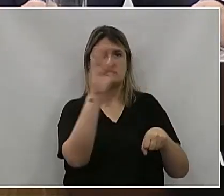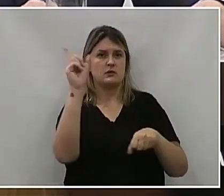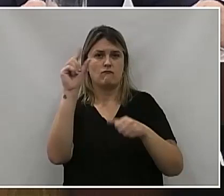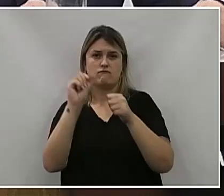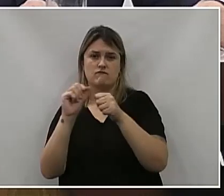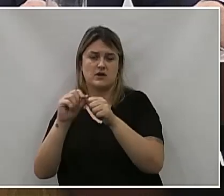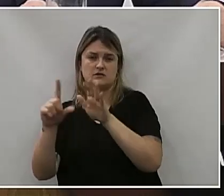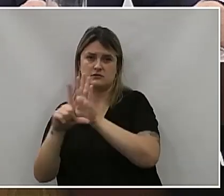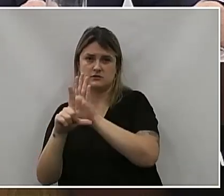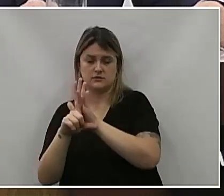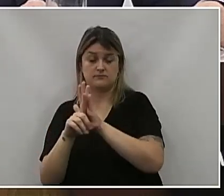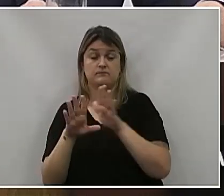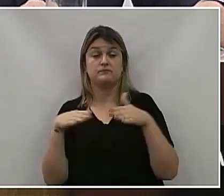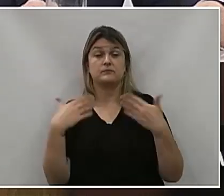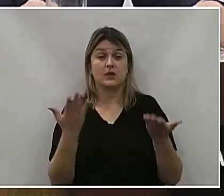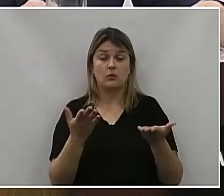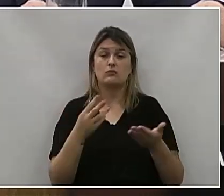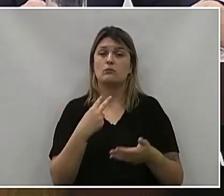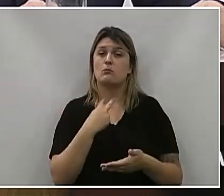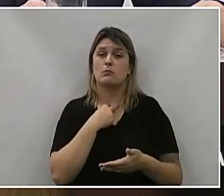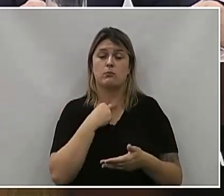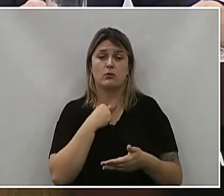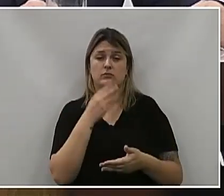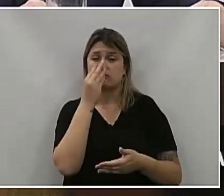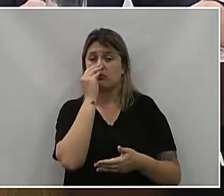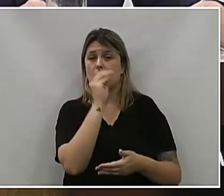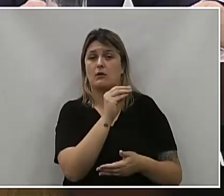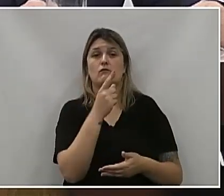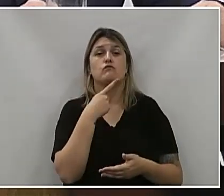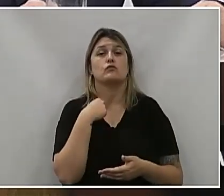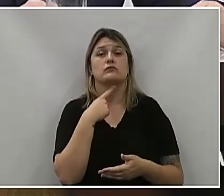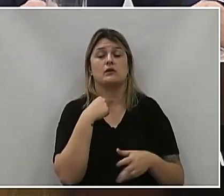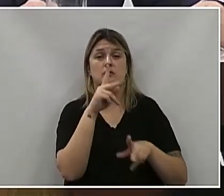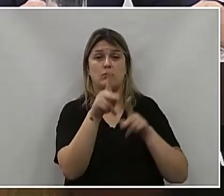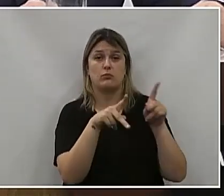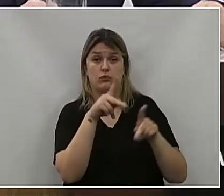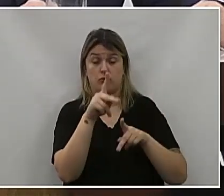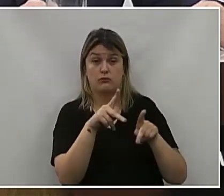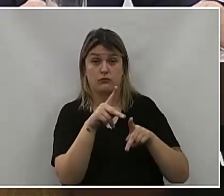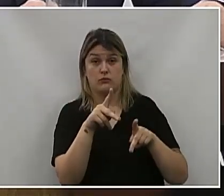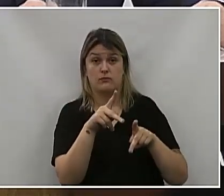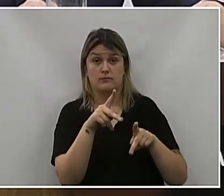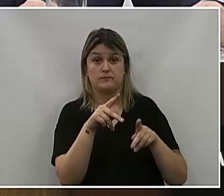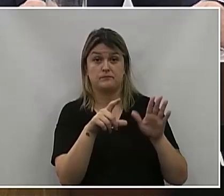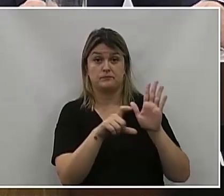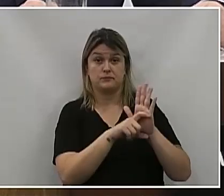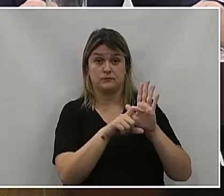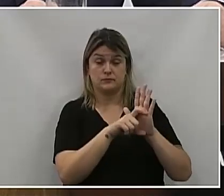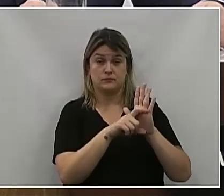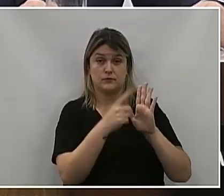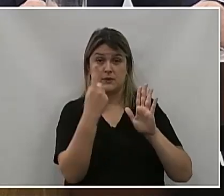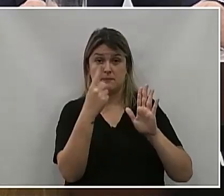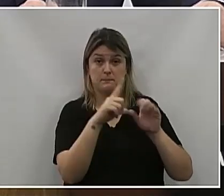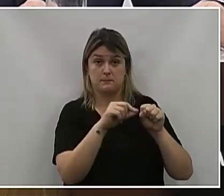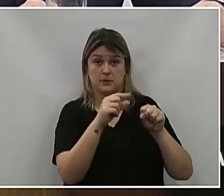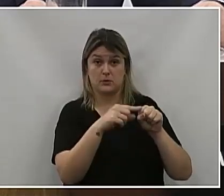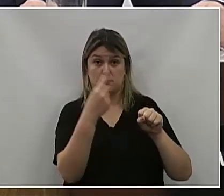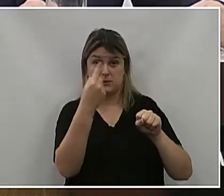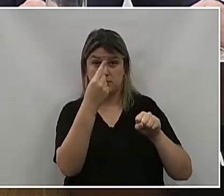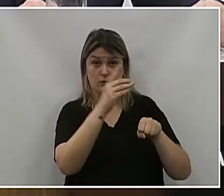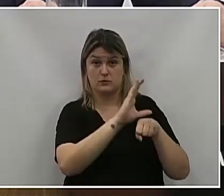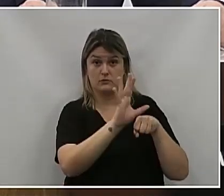legislador. Por fim, não se pode tampouco desprezar a vontade popular de quem reza o parágrafo único do artigo 1º de